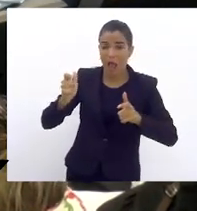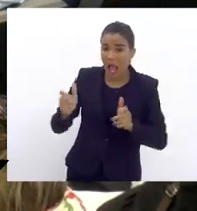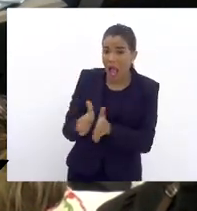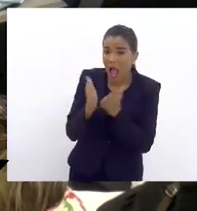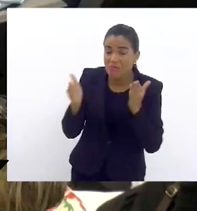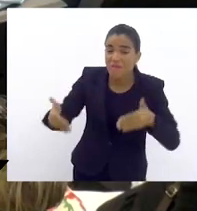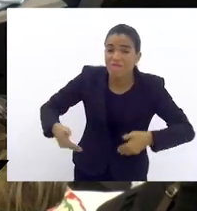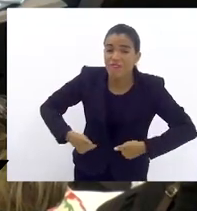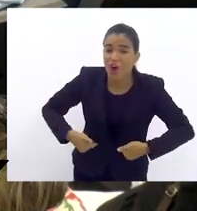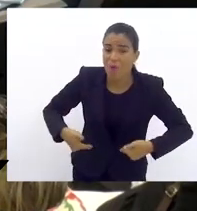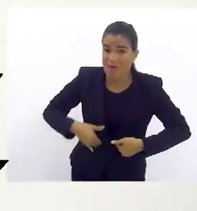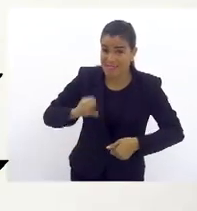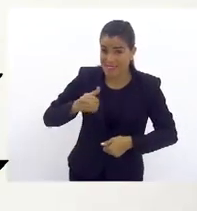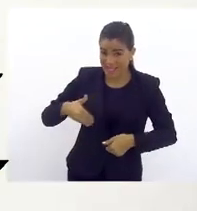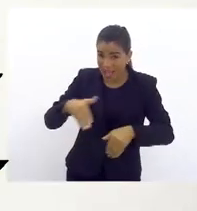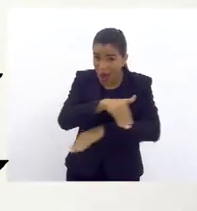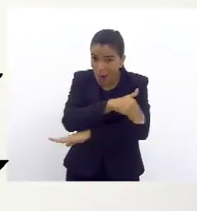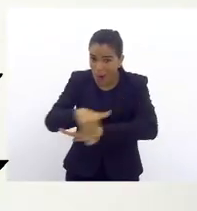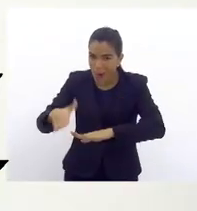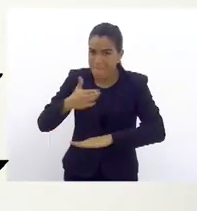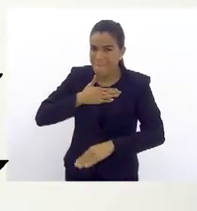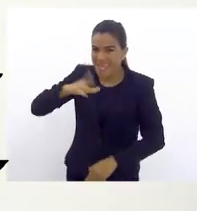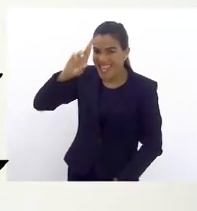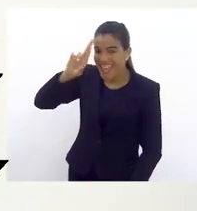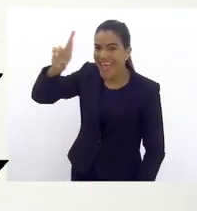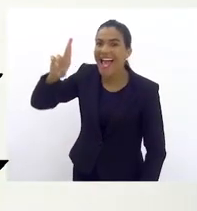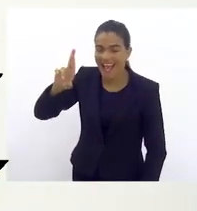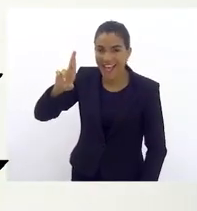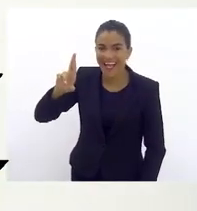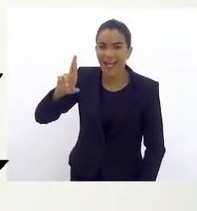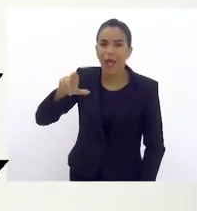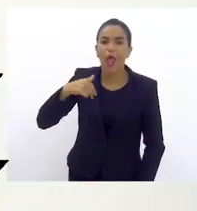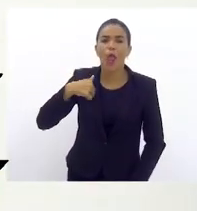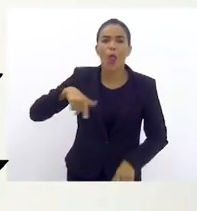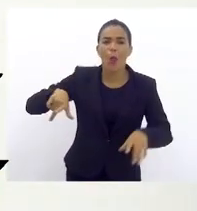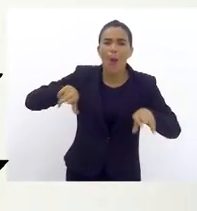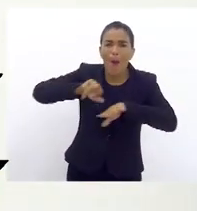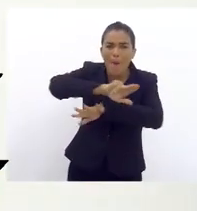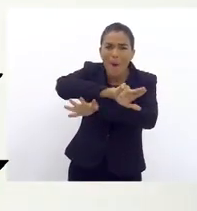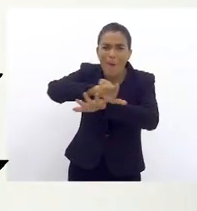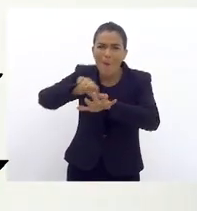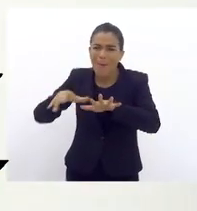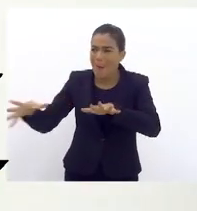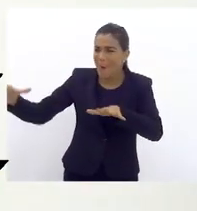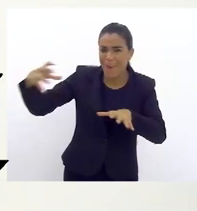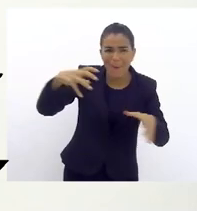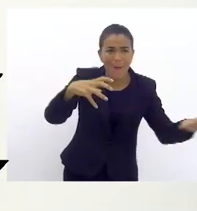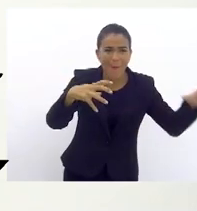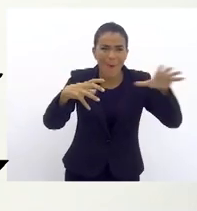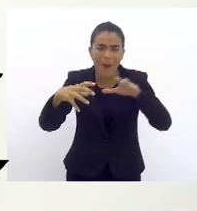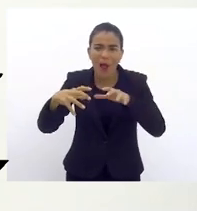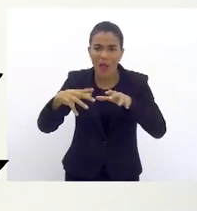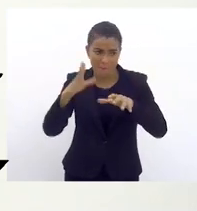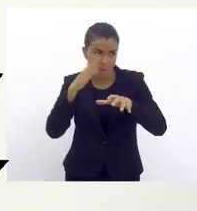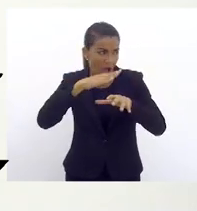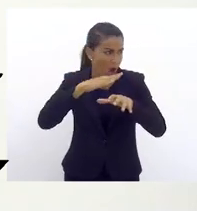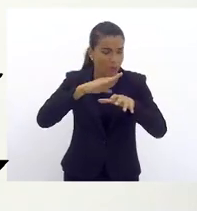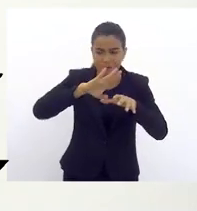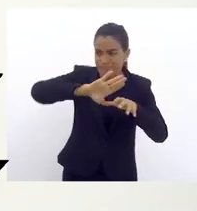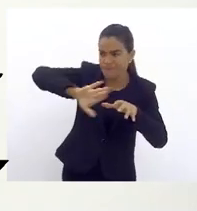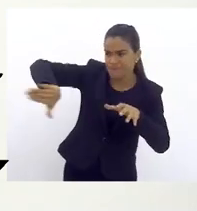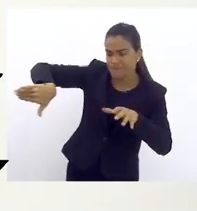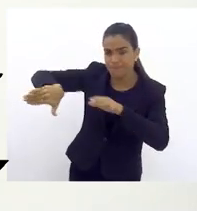se essa rua minha fosse juntaria toda a pluralidade despedia a maldade de quem por ali